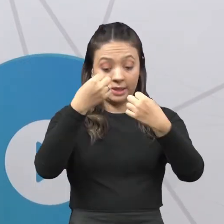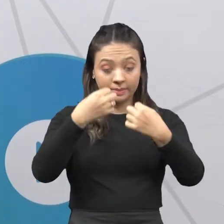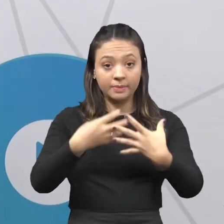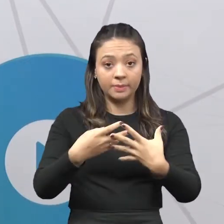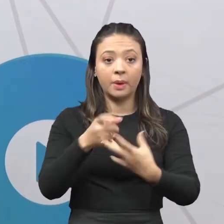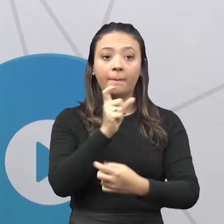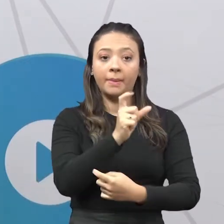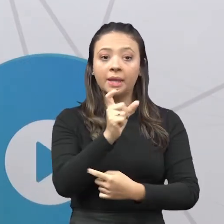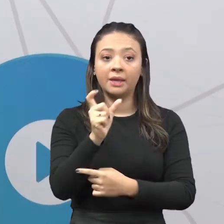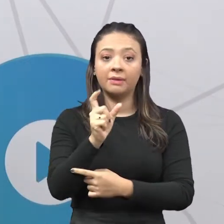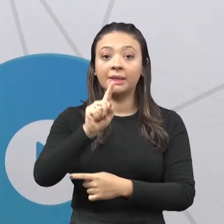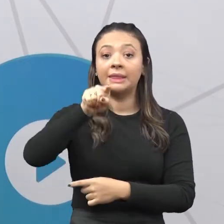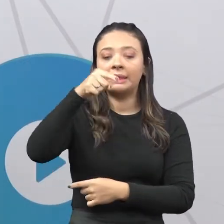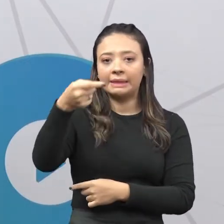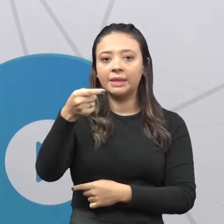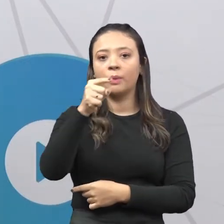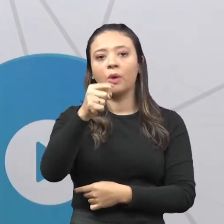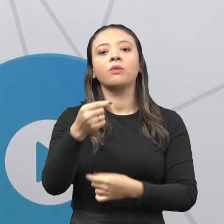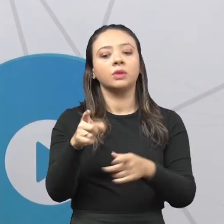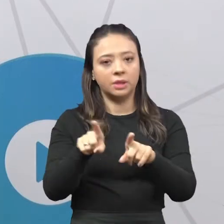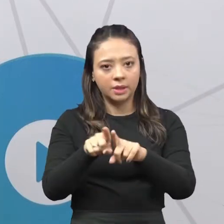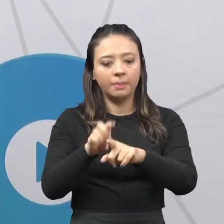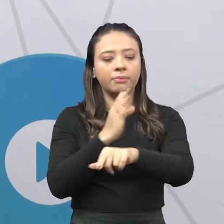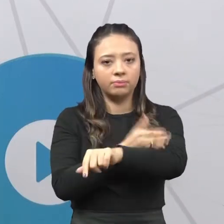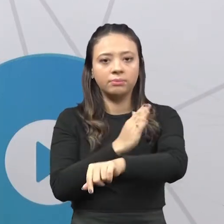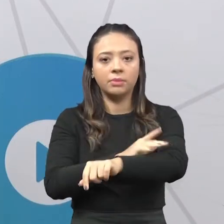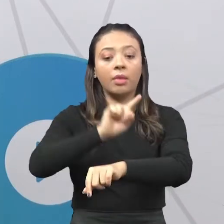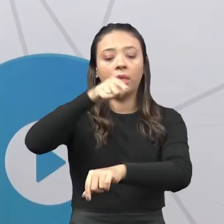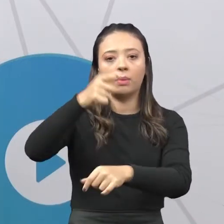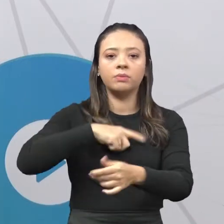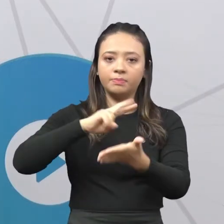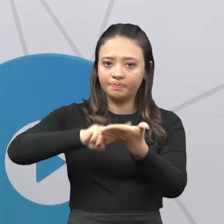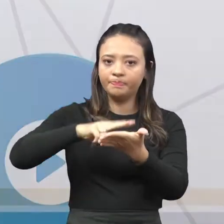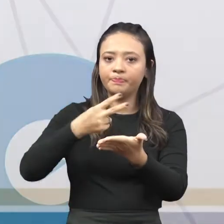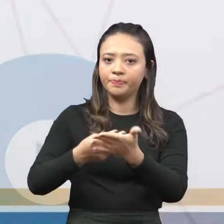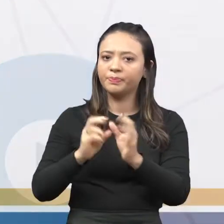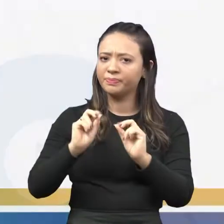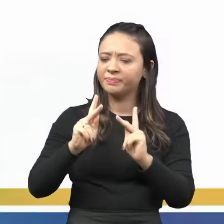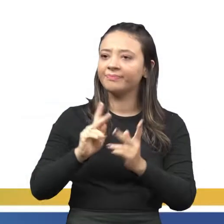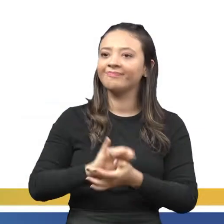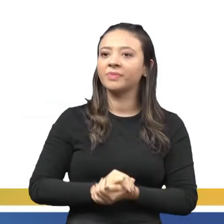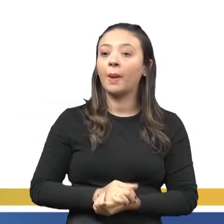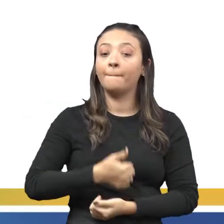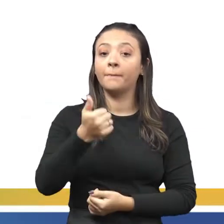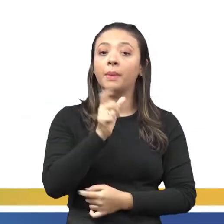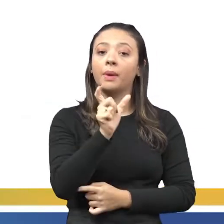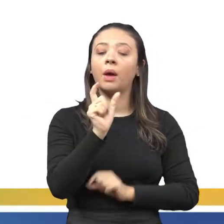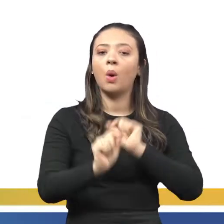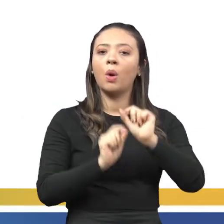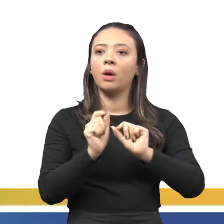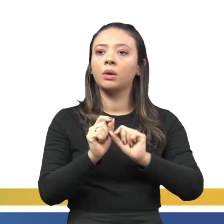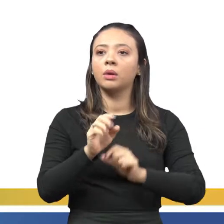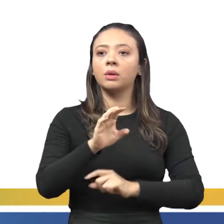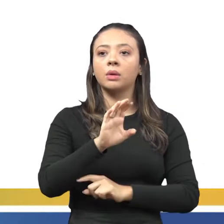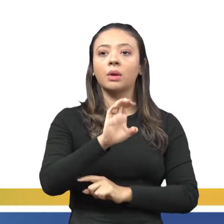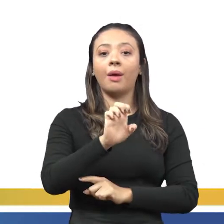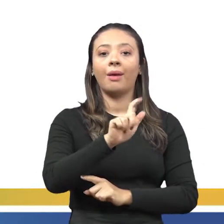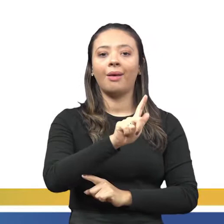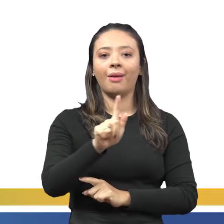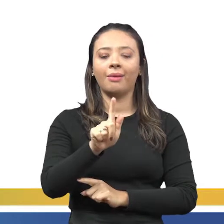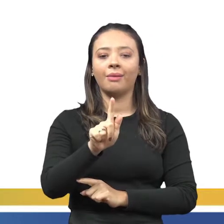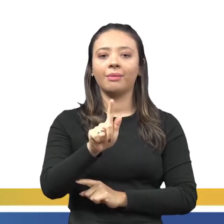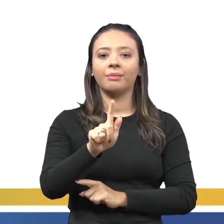falar também e logo em seguida nós vemos as traduções. Então, vamos lá. A primeira palavra é egg,